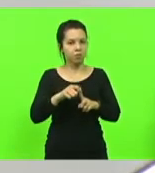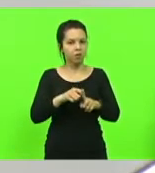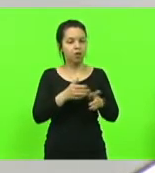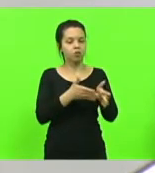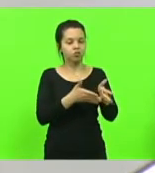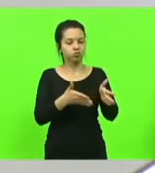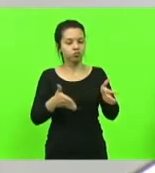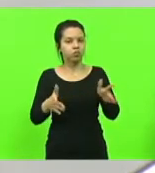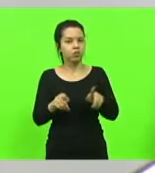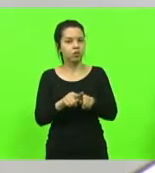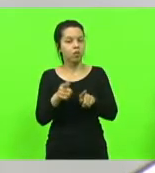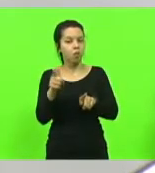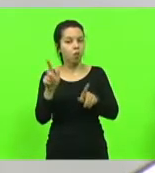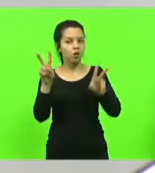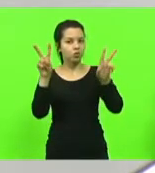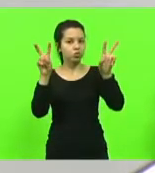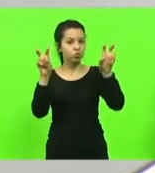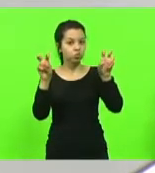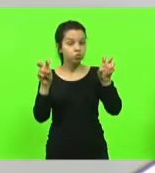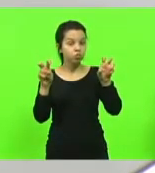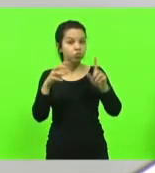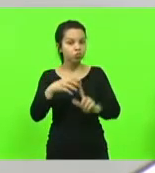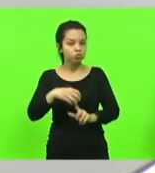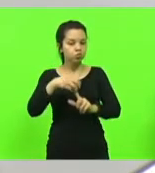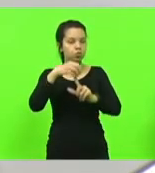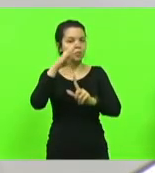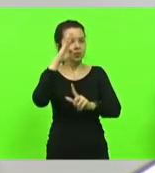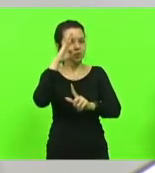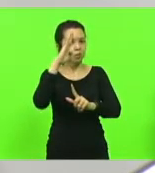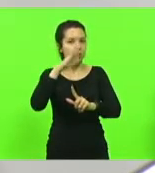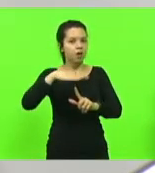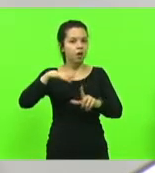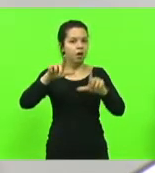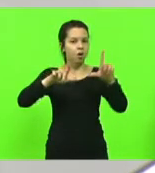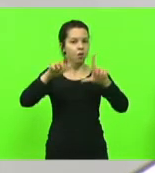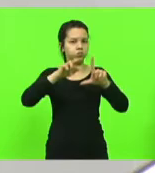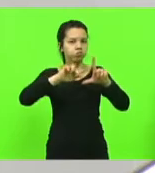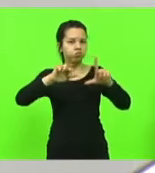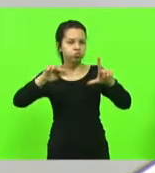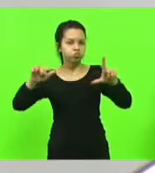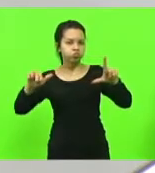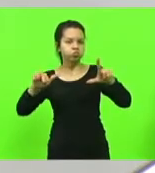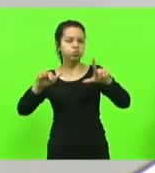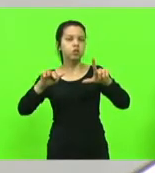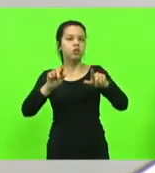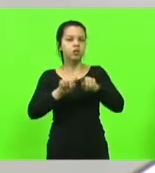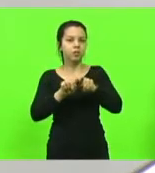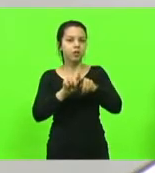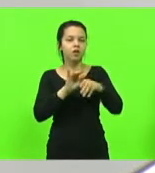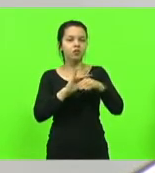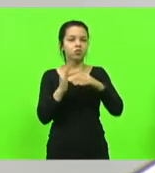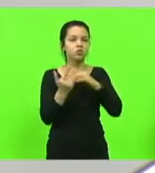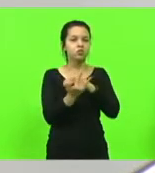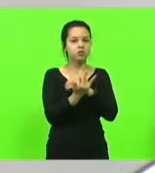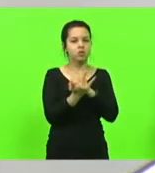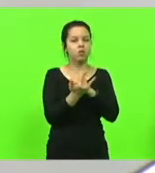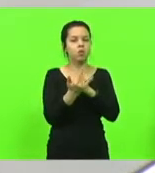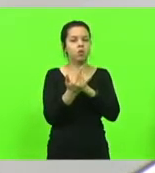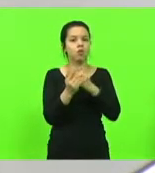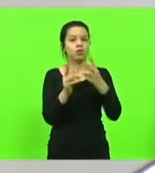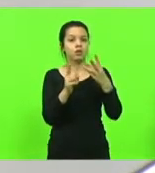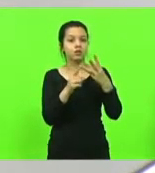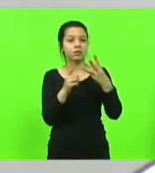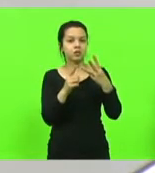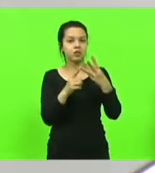ganhar evidência, principalmente nos meios de comunicação e nas redes sociais. Portanto, agora eu falo de um terceiro assunto, um